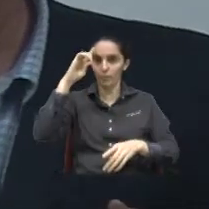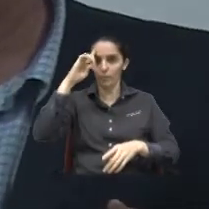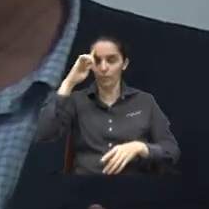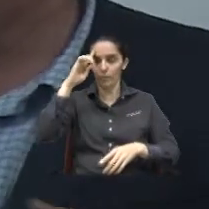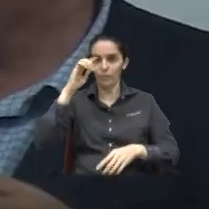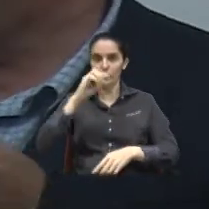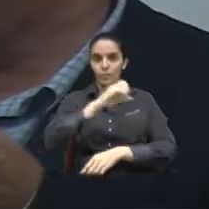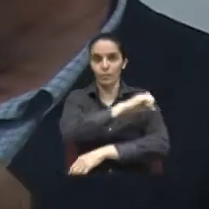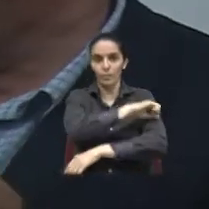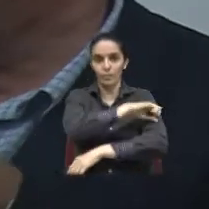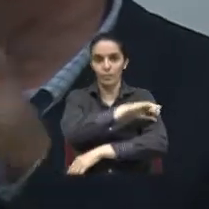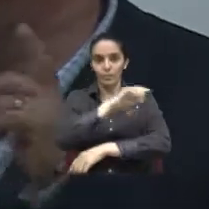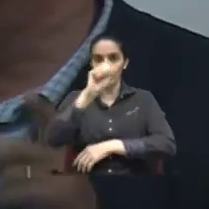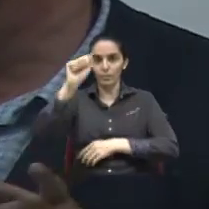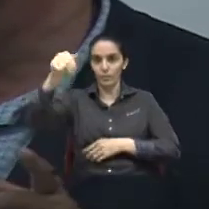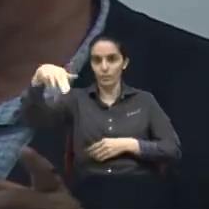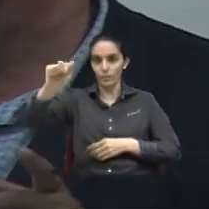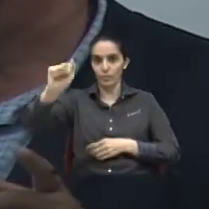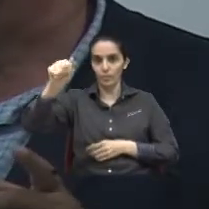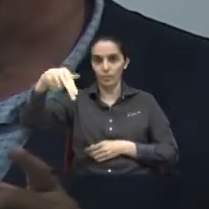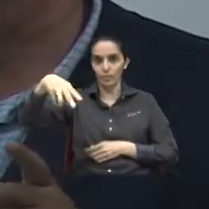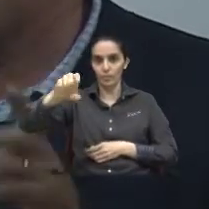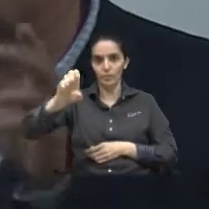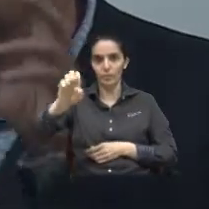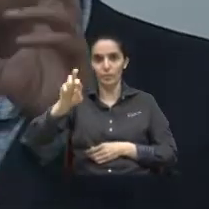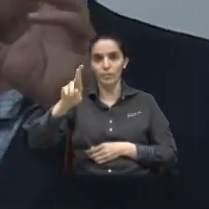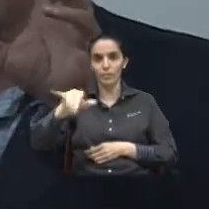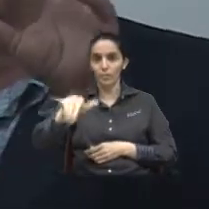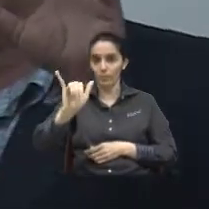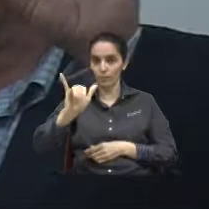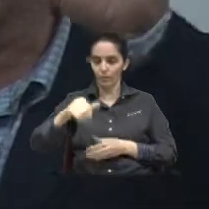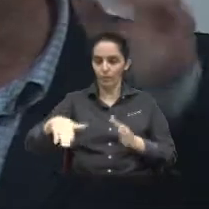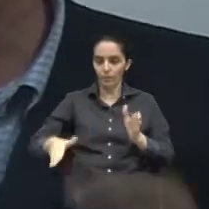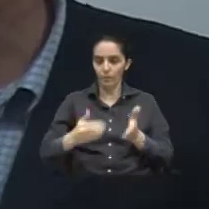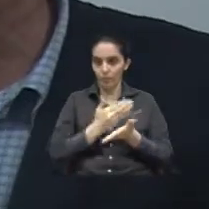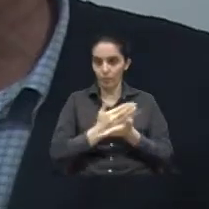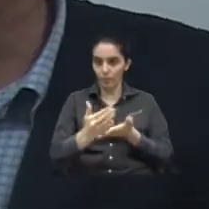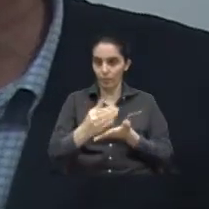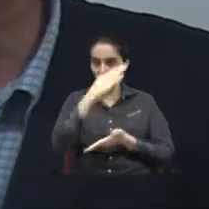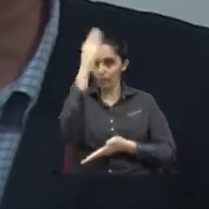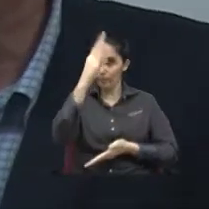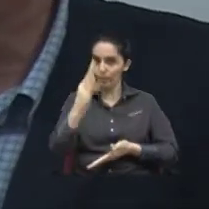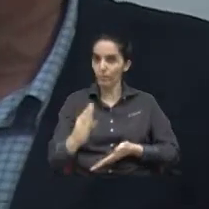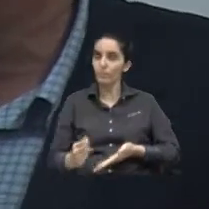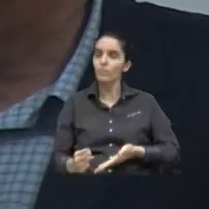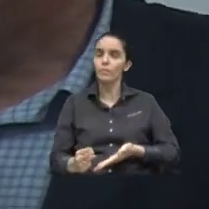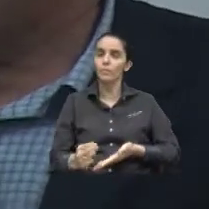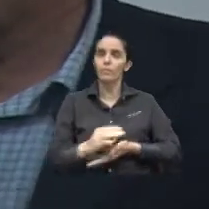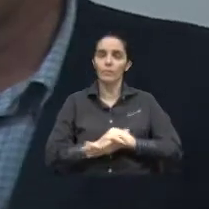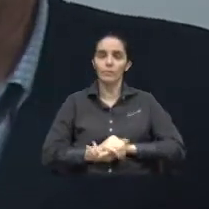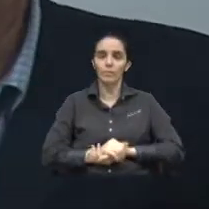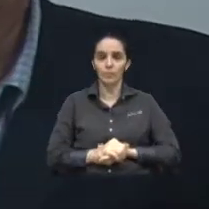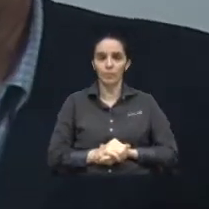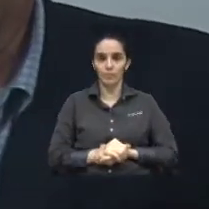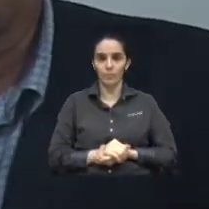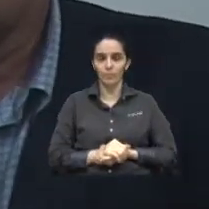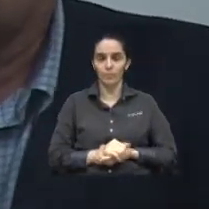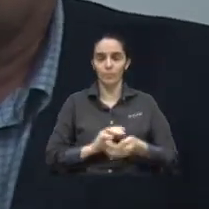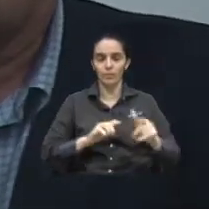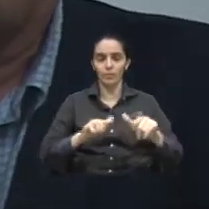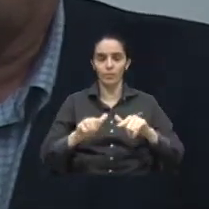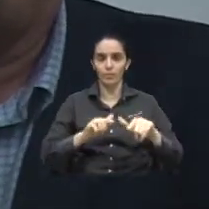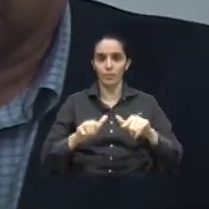Nery, a pioneira no Brasil, e que conseguiu conquistar o Brasil através do seu